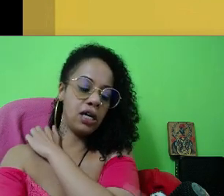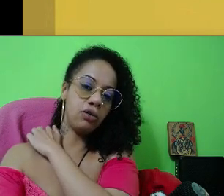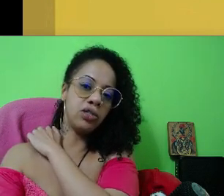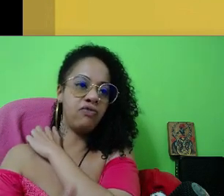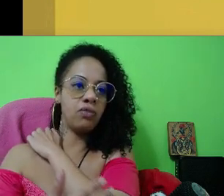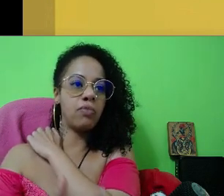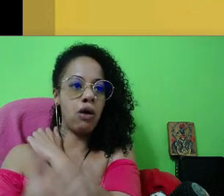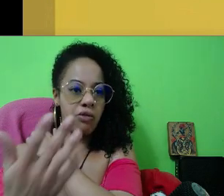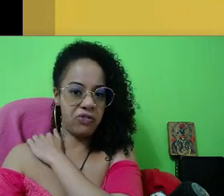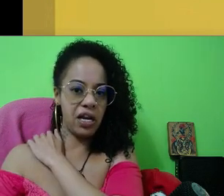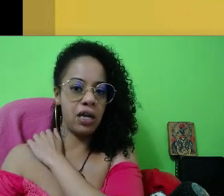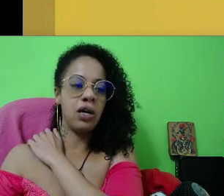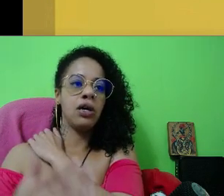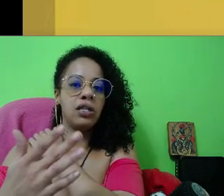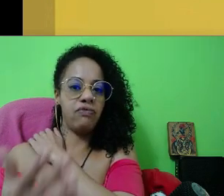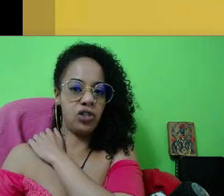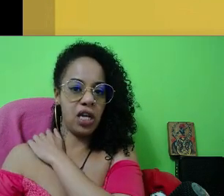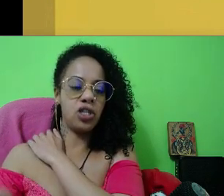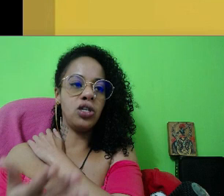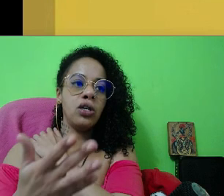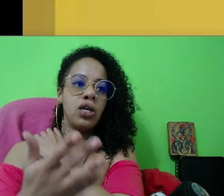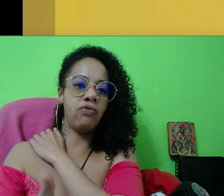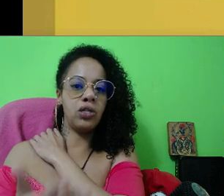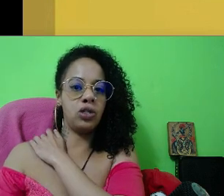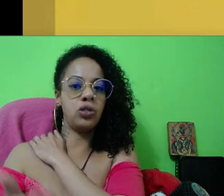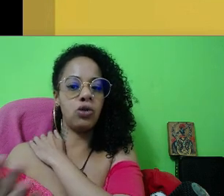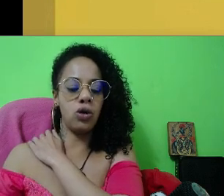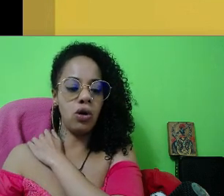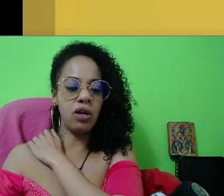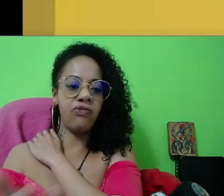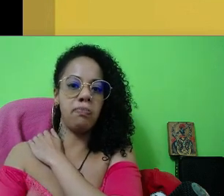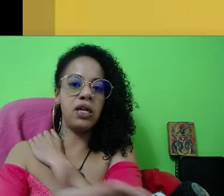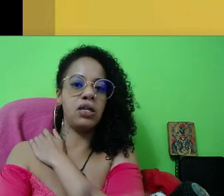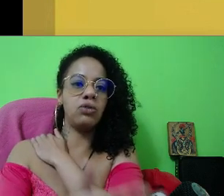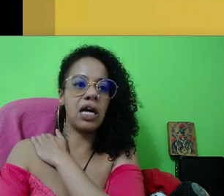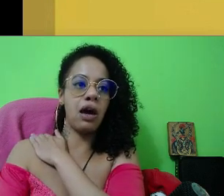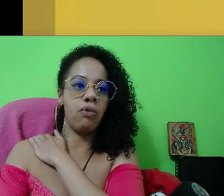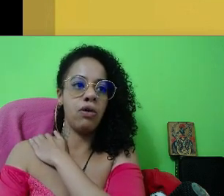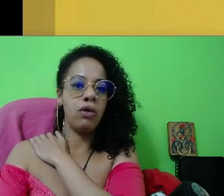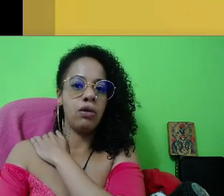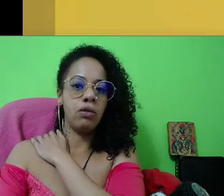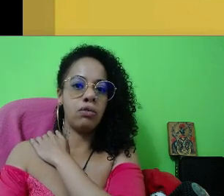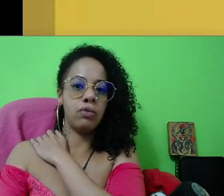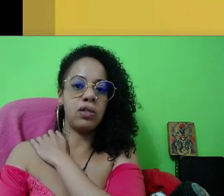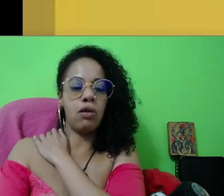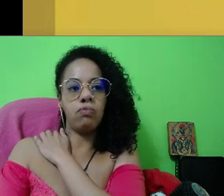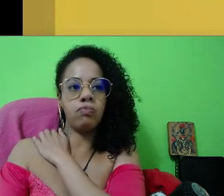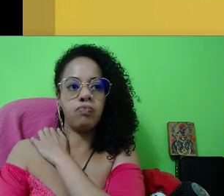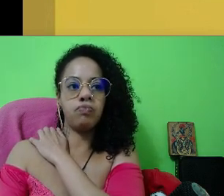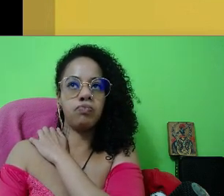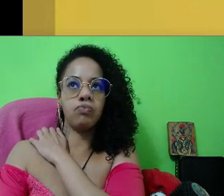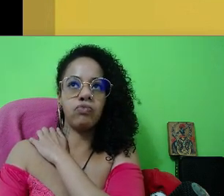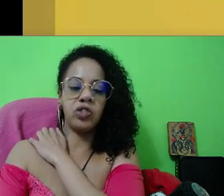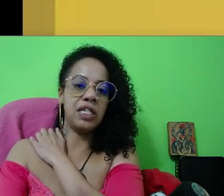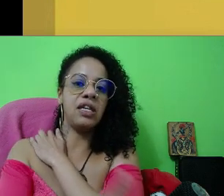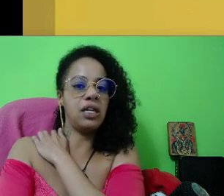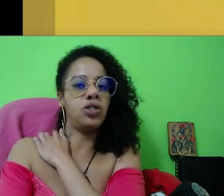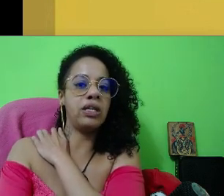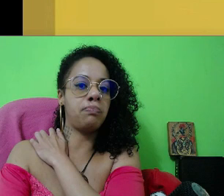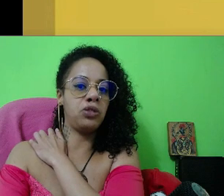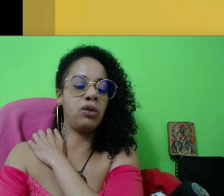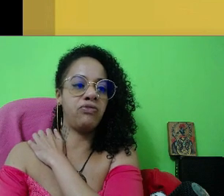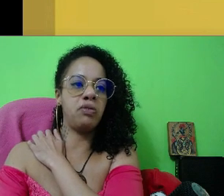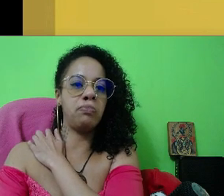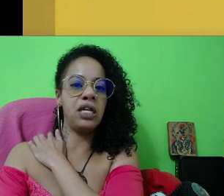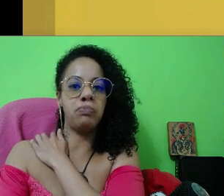Inclusive é o que eu falei Teve gente que você discordou que foi banida do canal Então você